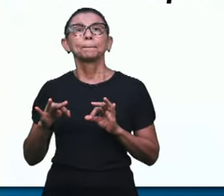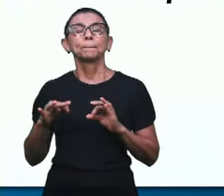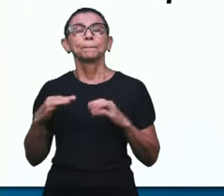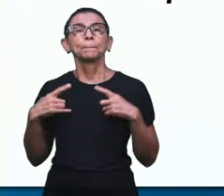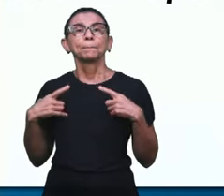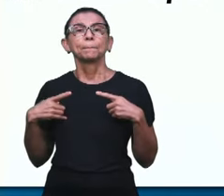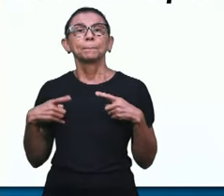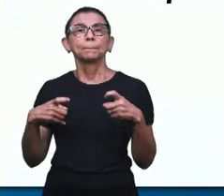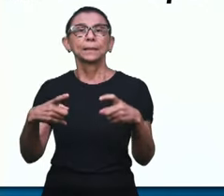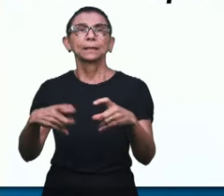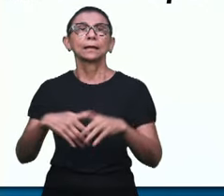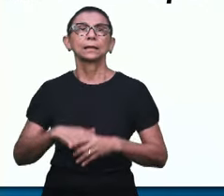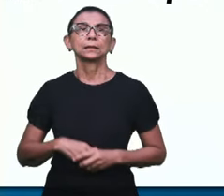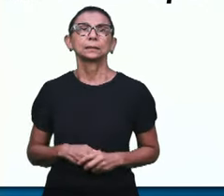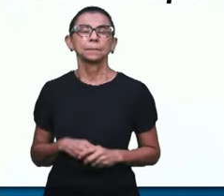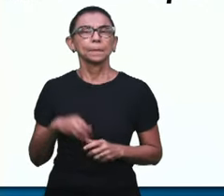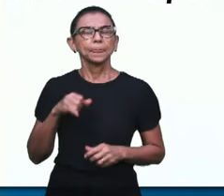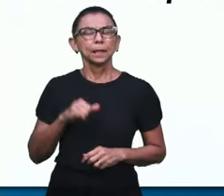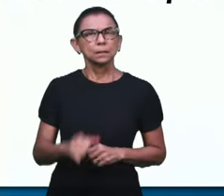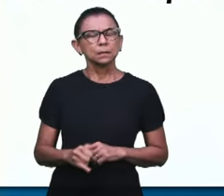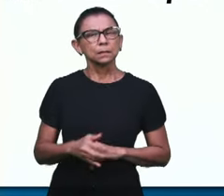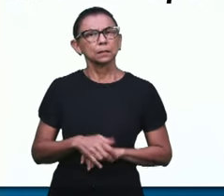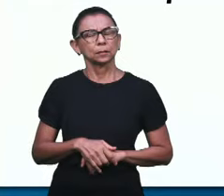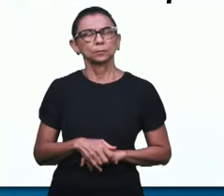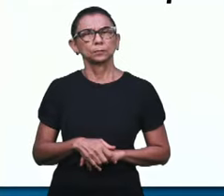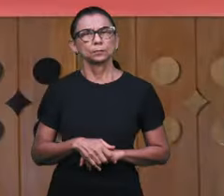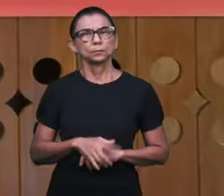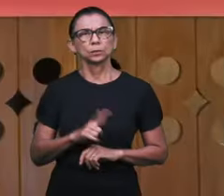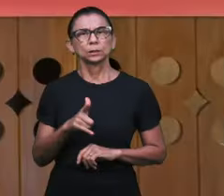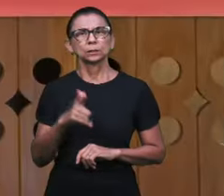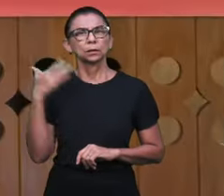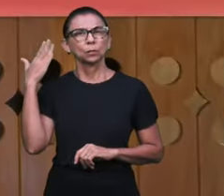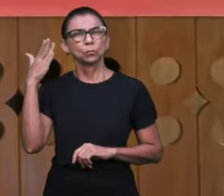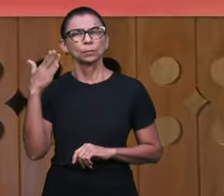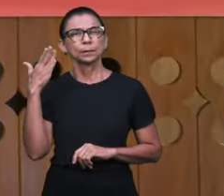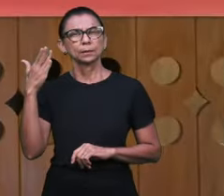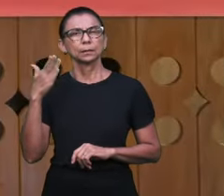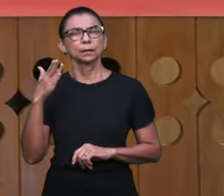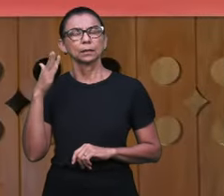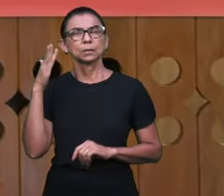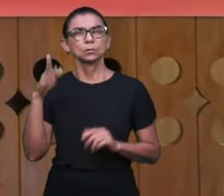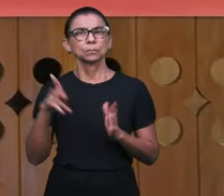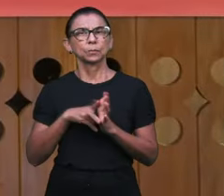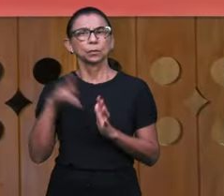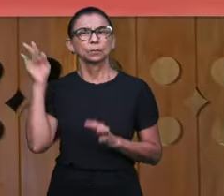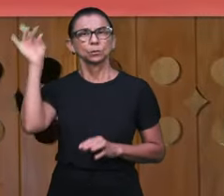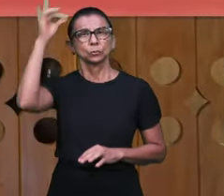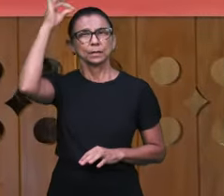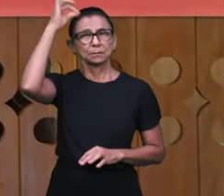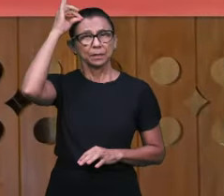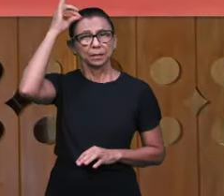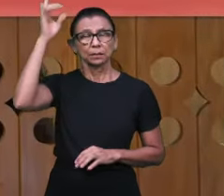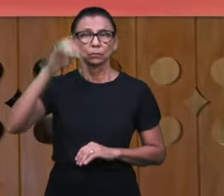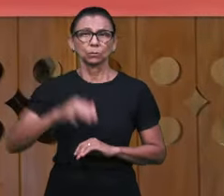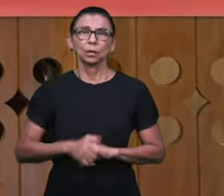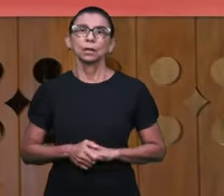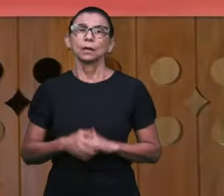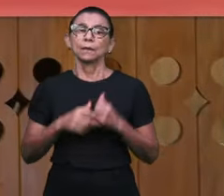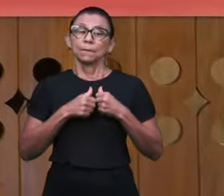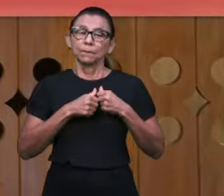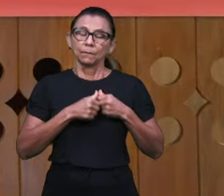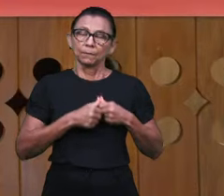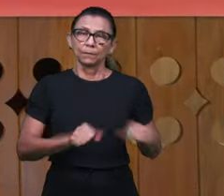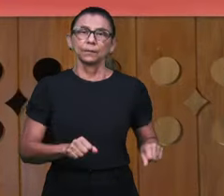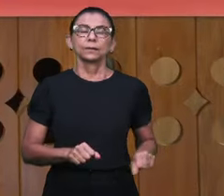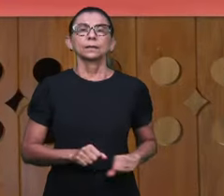tem uma palavra do Espírito, é sonido incerto, ó, vocês vão ficar, vai ter grande tribulação. Ele não sabe o